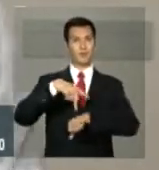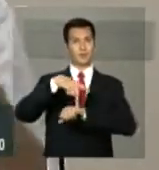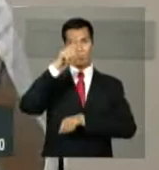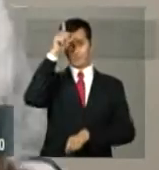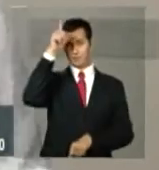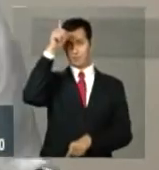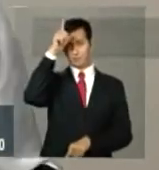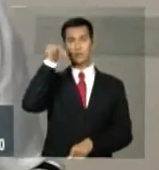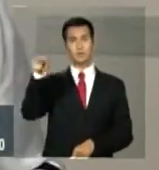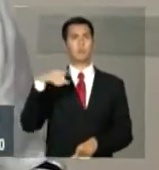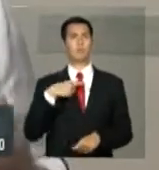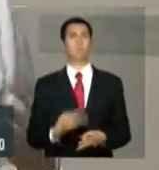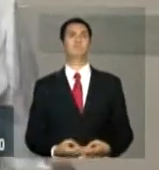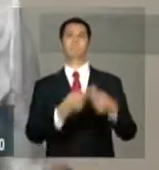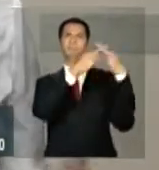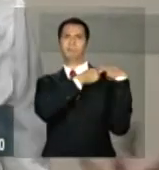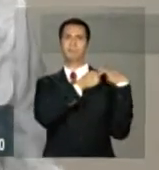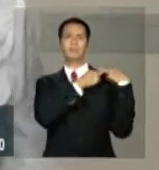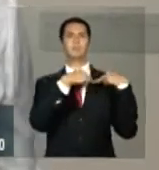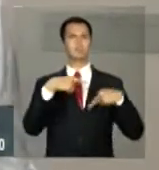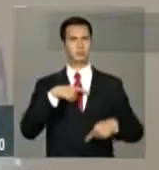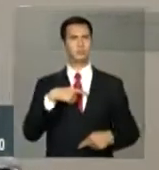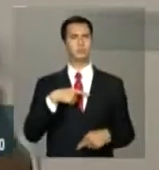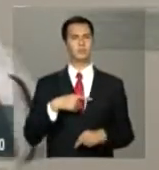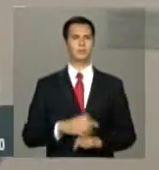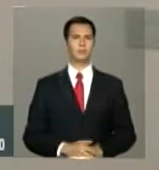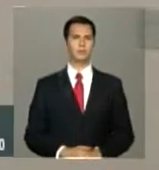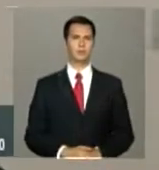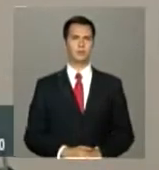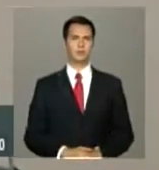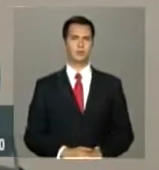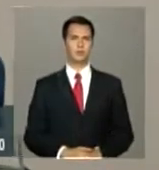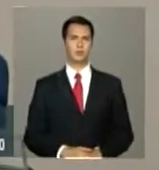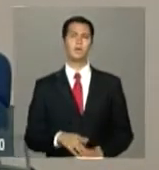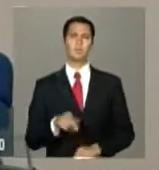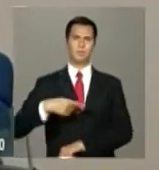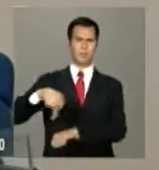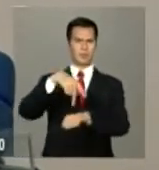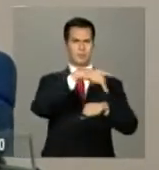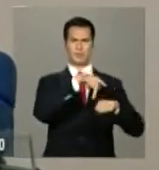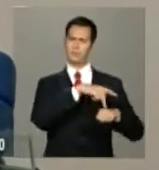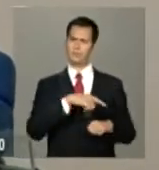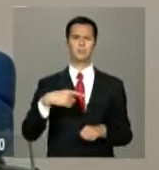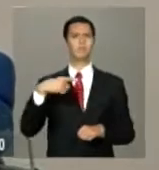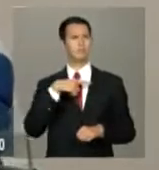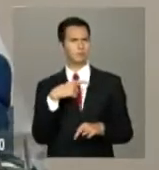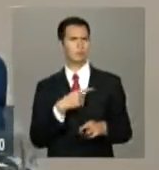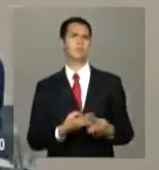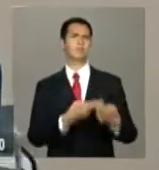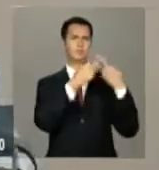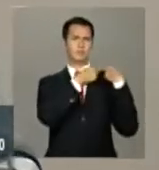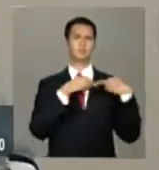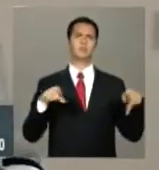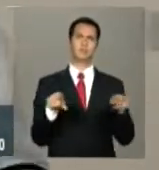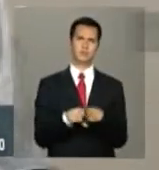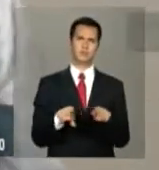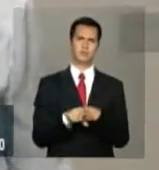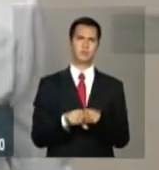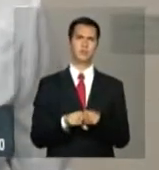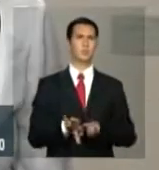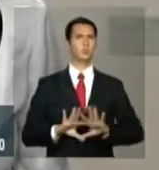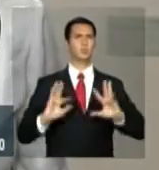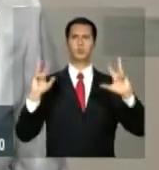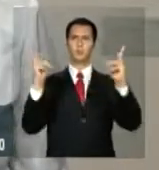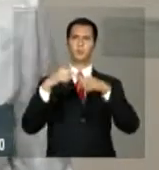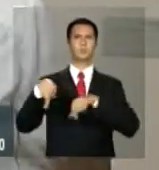essa responsabilidade de uma forma especial. Não que os demais países não tenham responsabilidade. Acho que todos